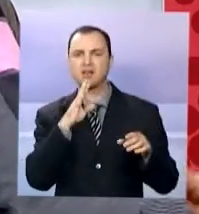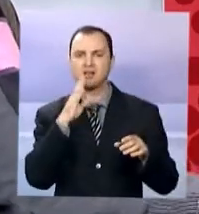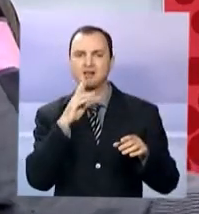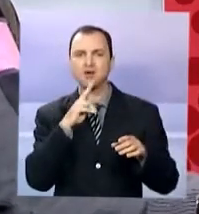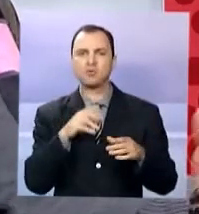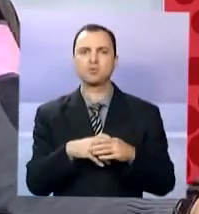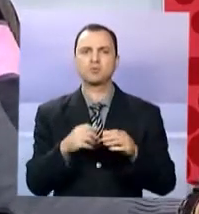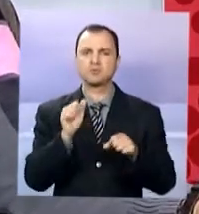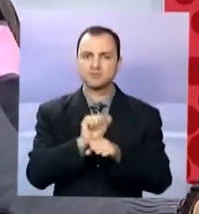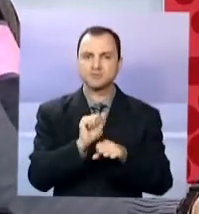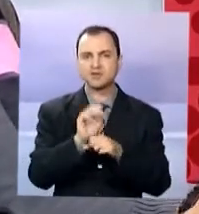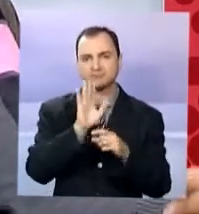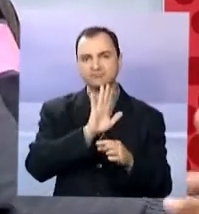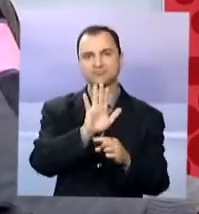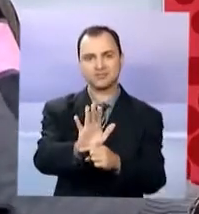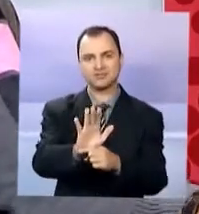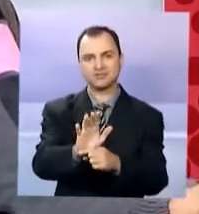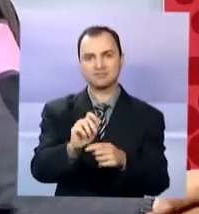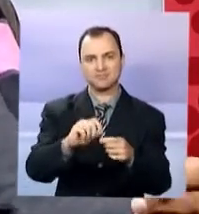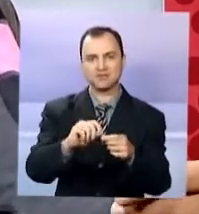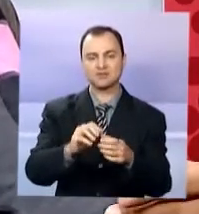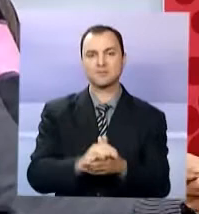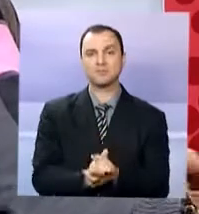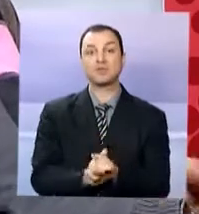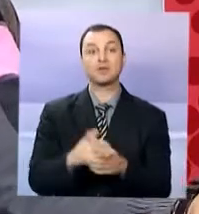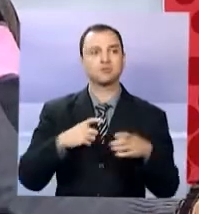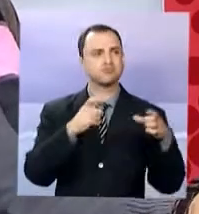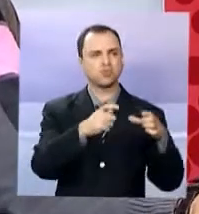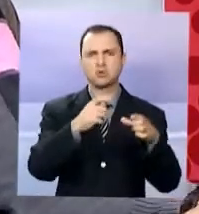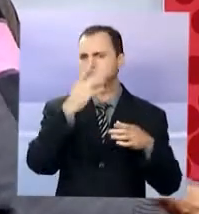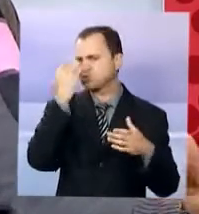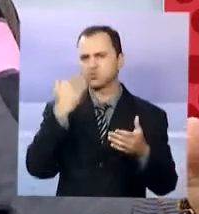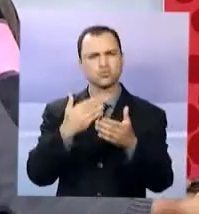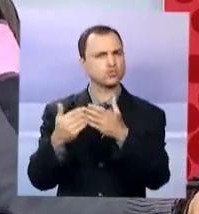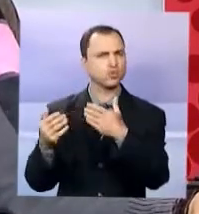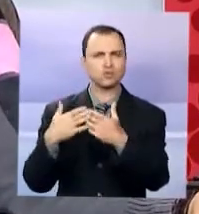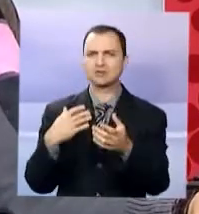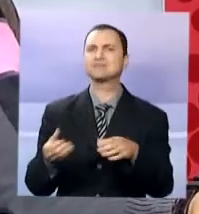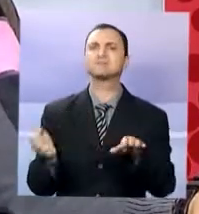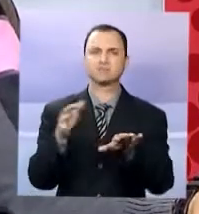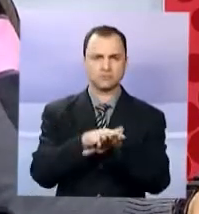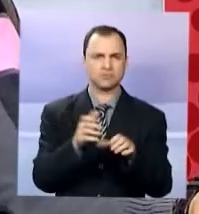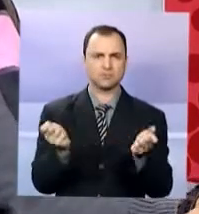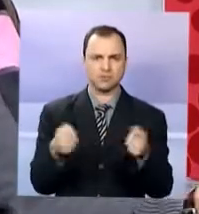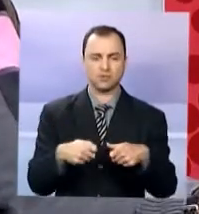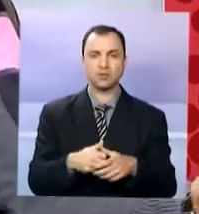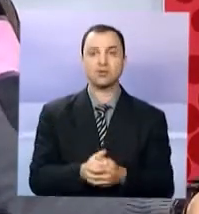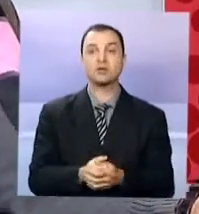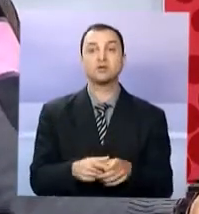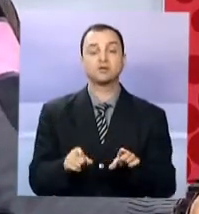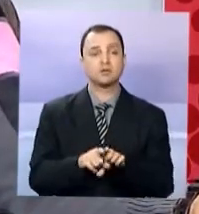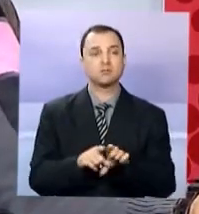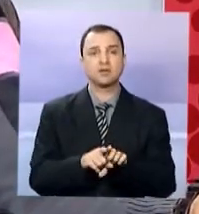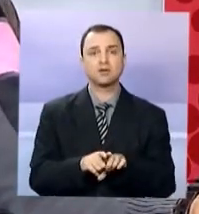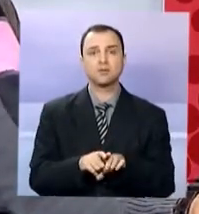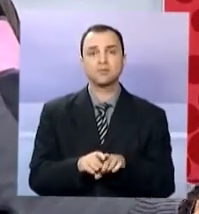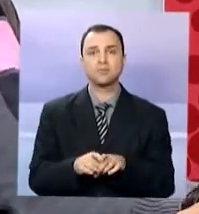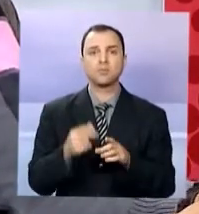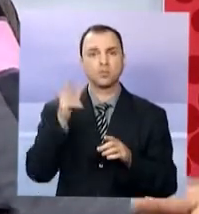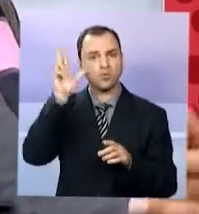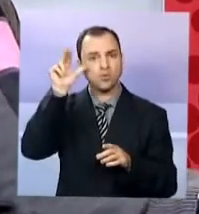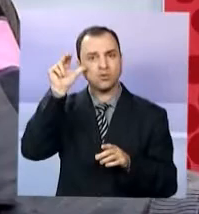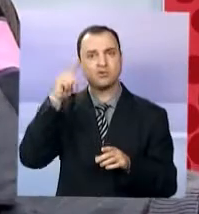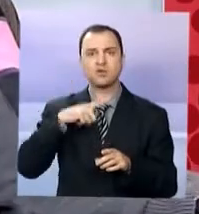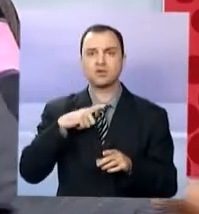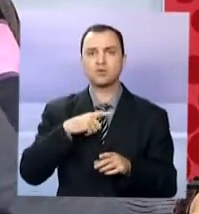por aí esperando por vocês para fazer né tem lugar para todo mundo acho que é muito bacana a e com relação ao